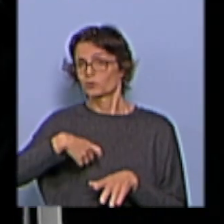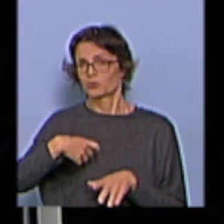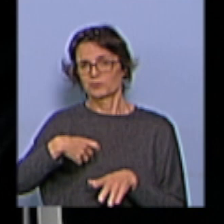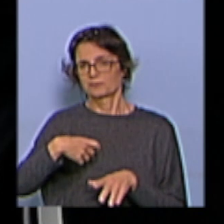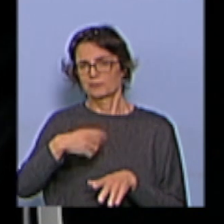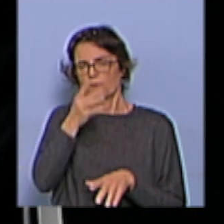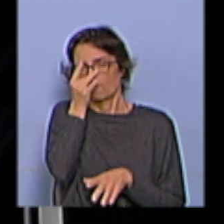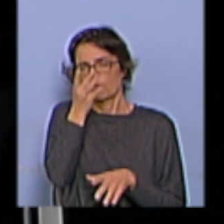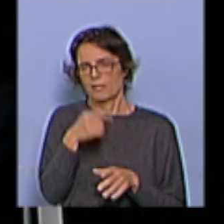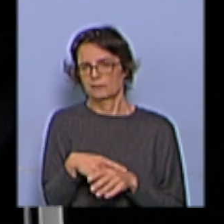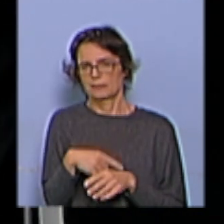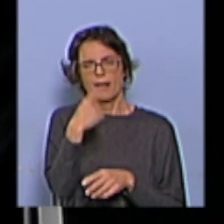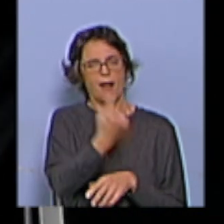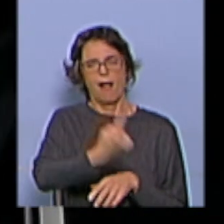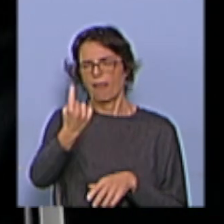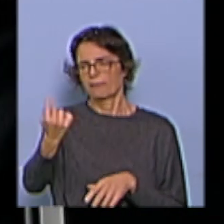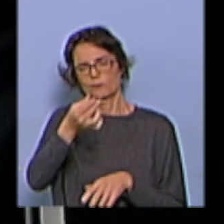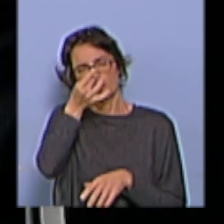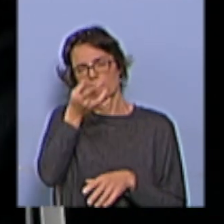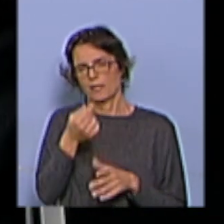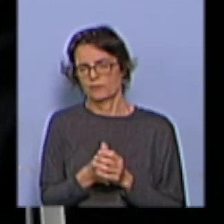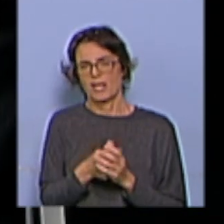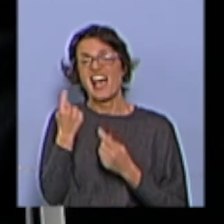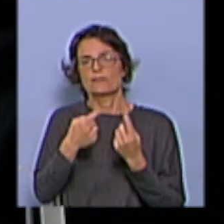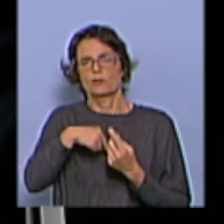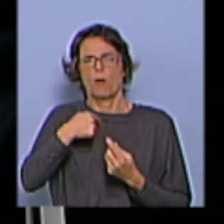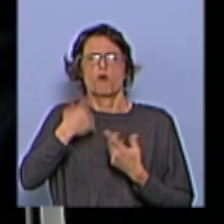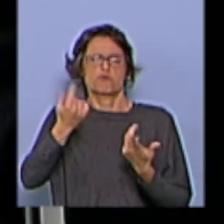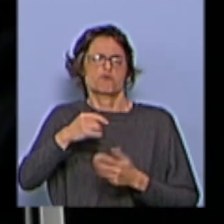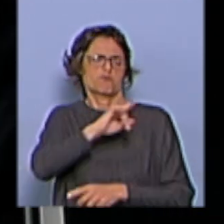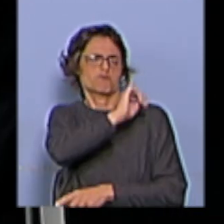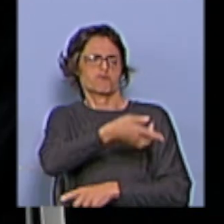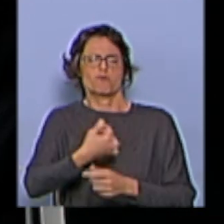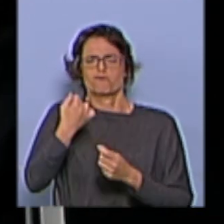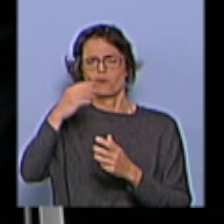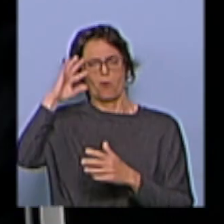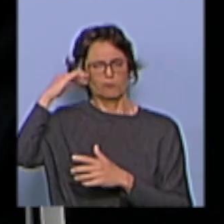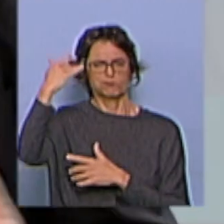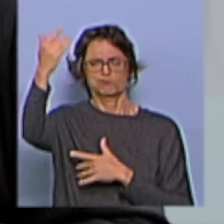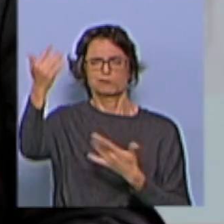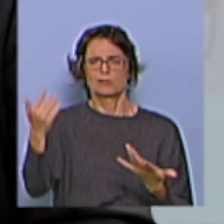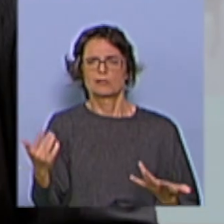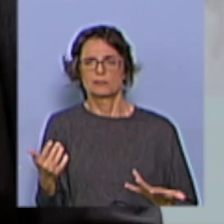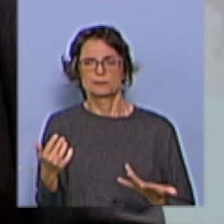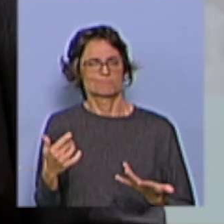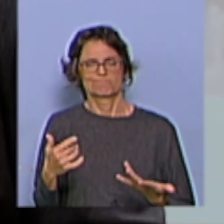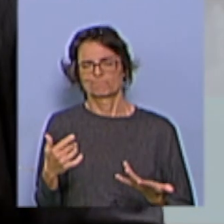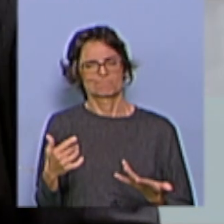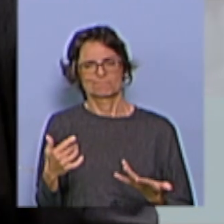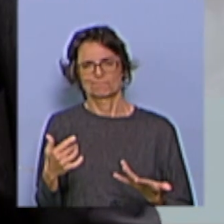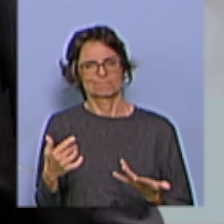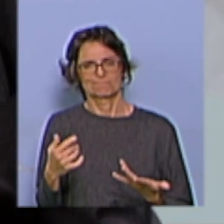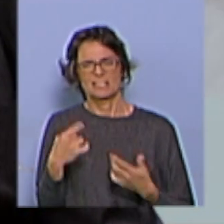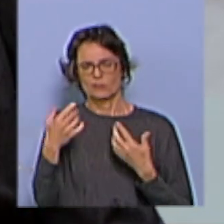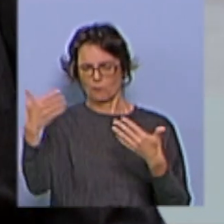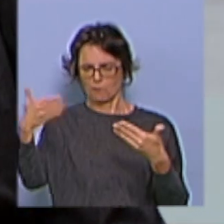arrogantes e parece que somos eternos, com os nossos, com as nossas formas narcísicas de